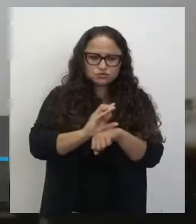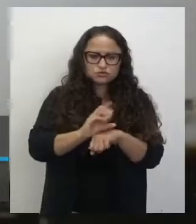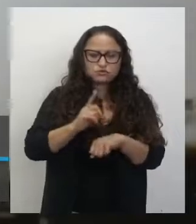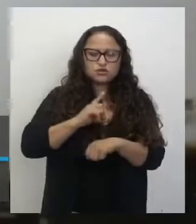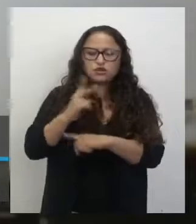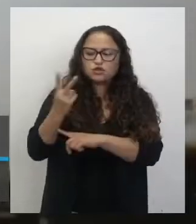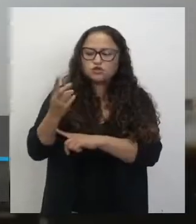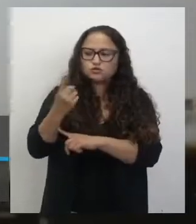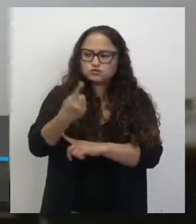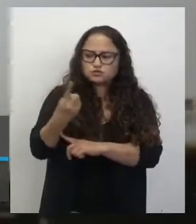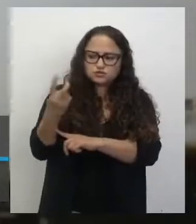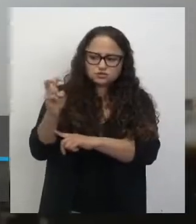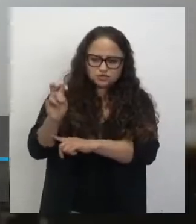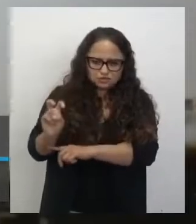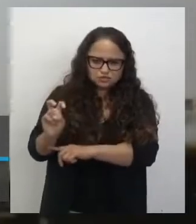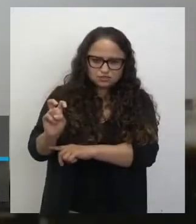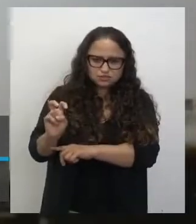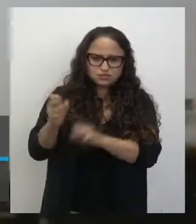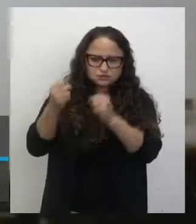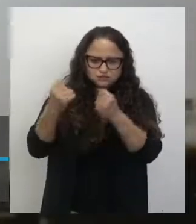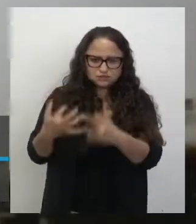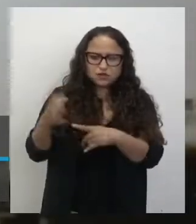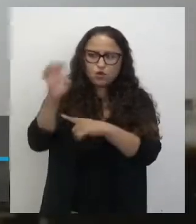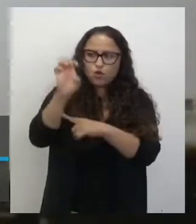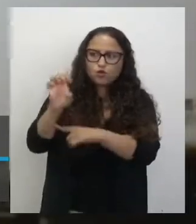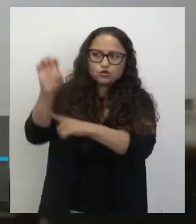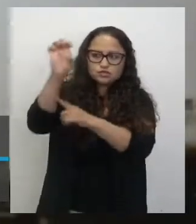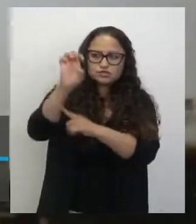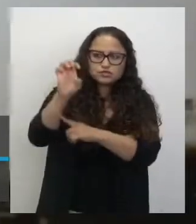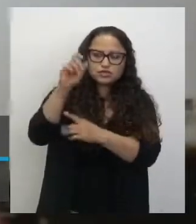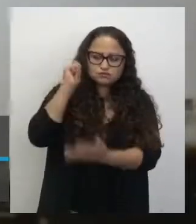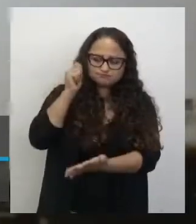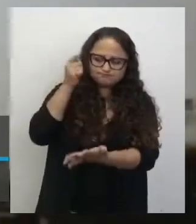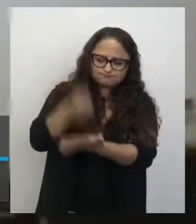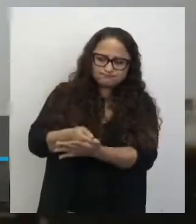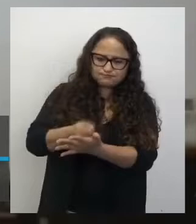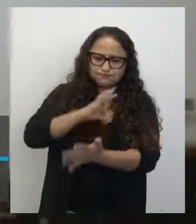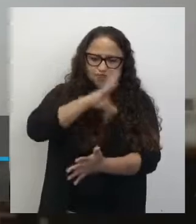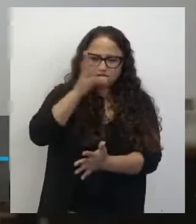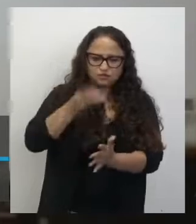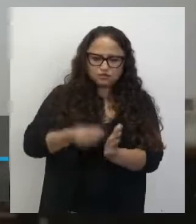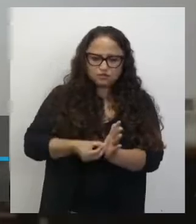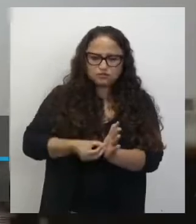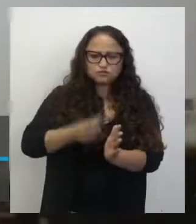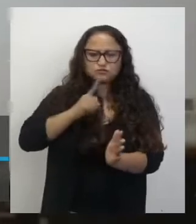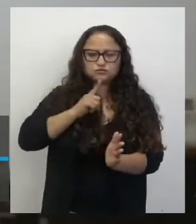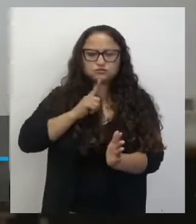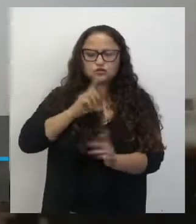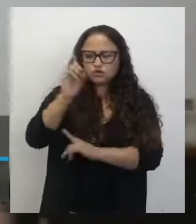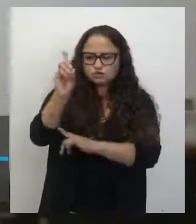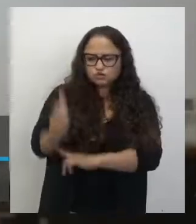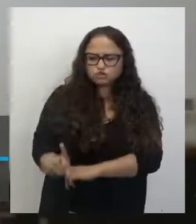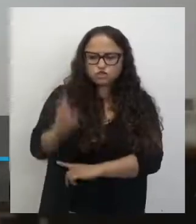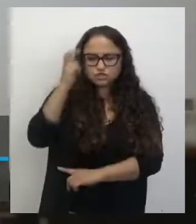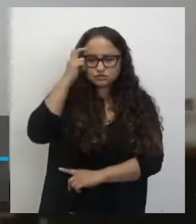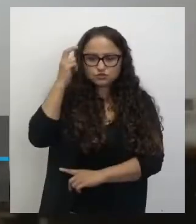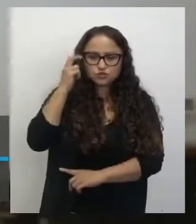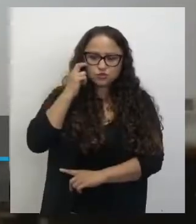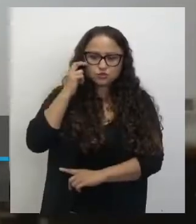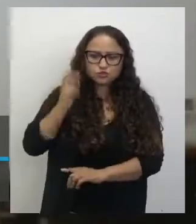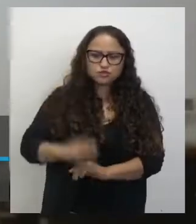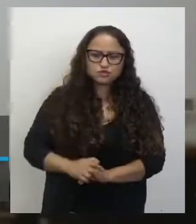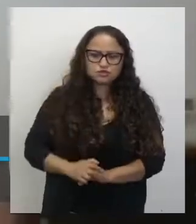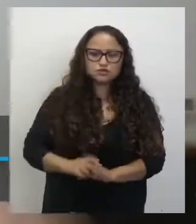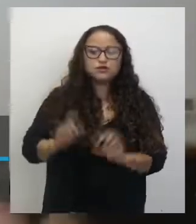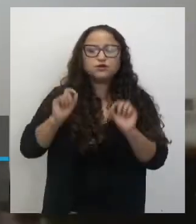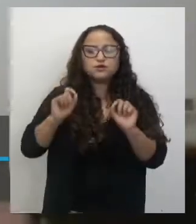artigo 215, que fala, né, que o Estado ele garantirá a todos o pleno exercício dos direitos culturais. Então,